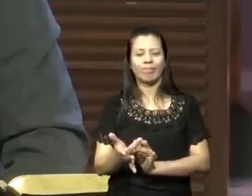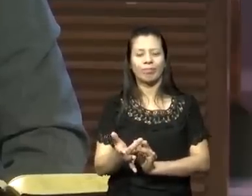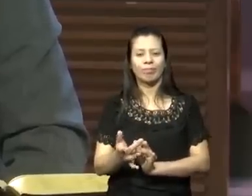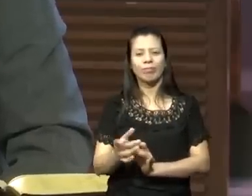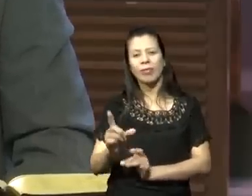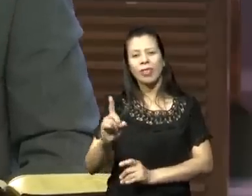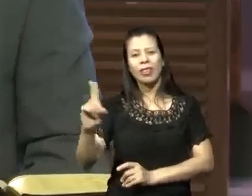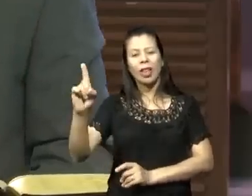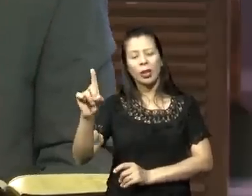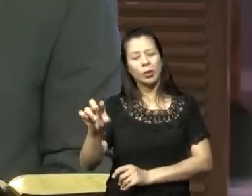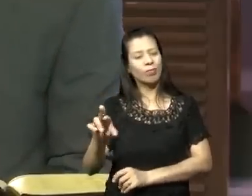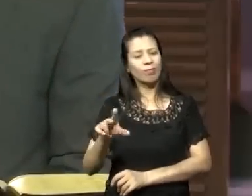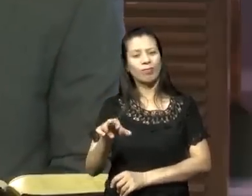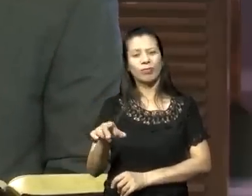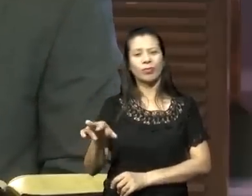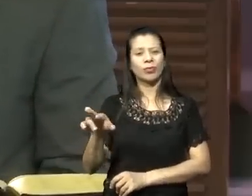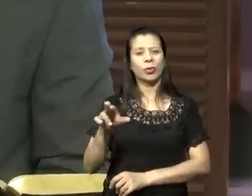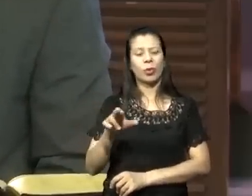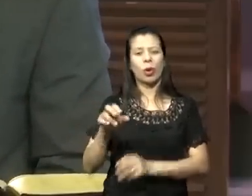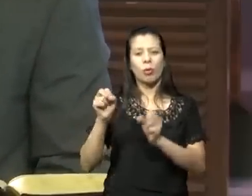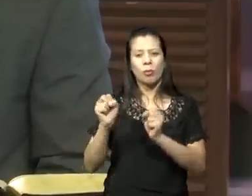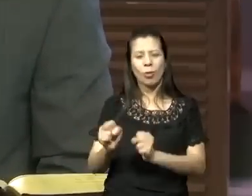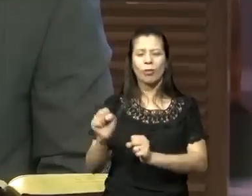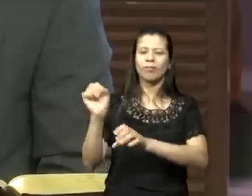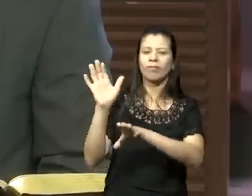eu sou a fonte do teu arrependimento